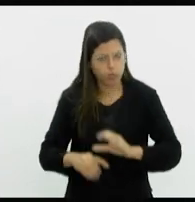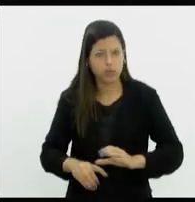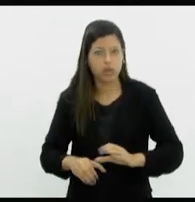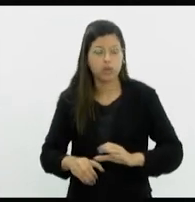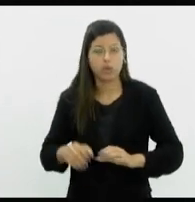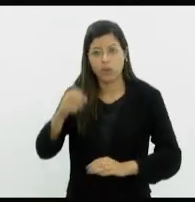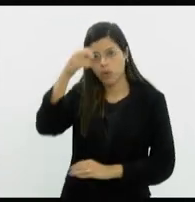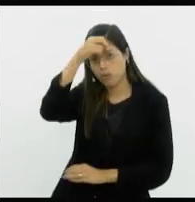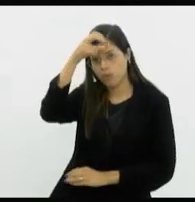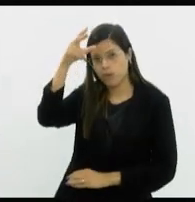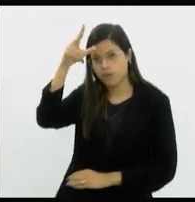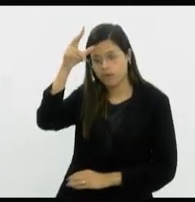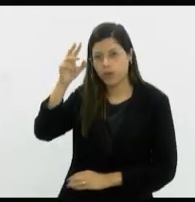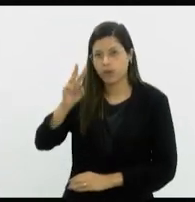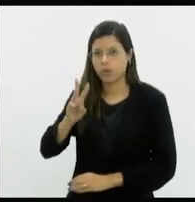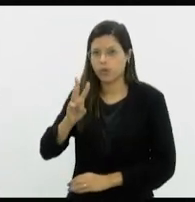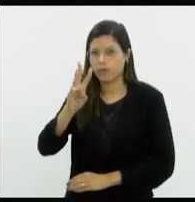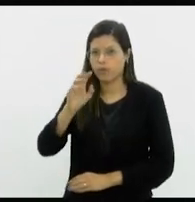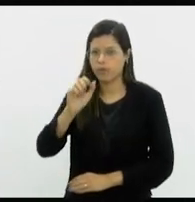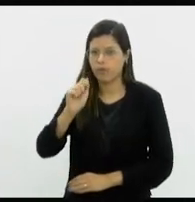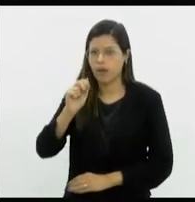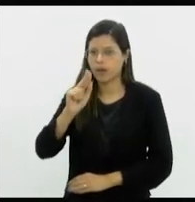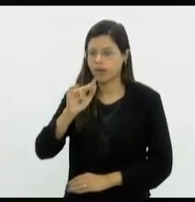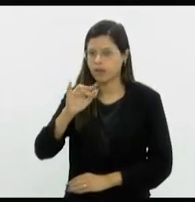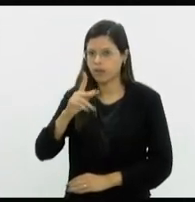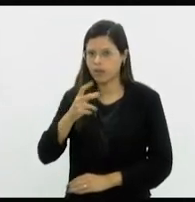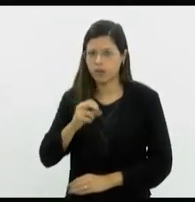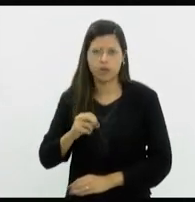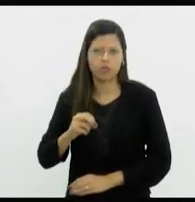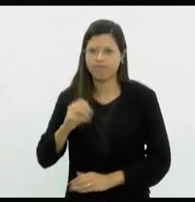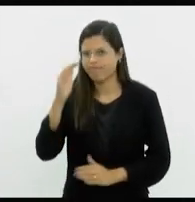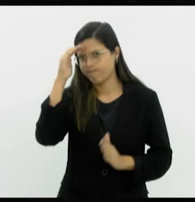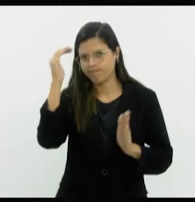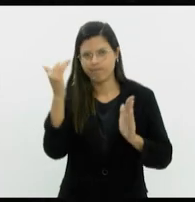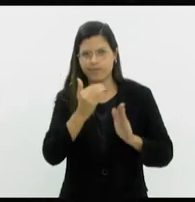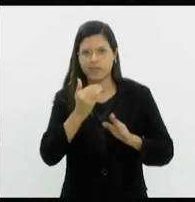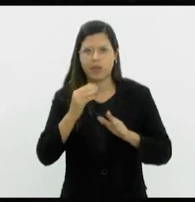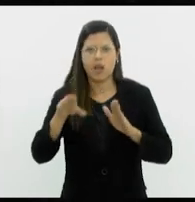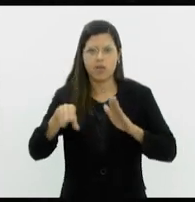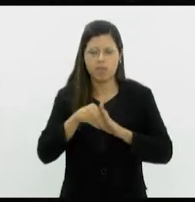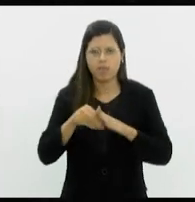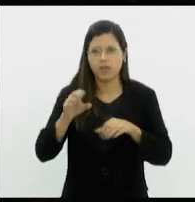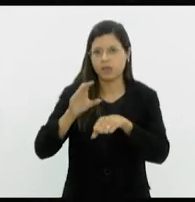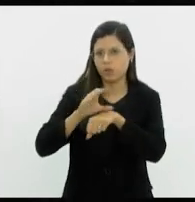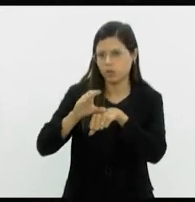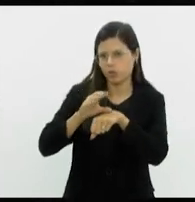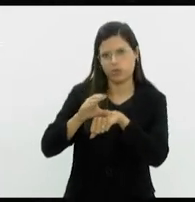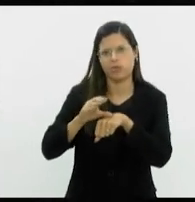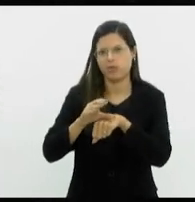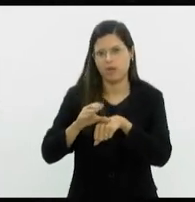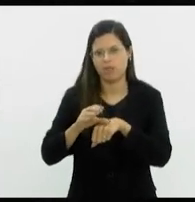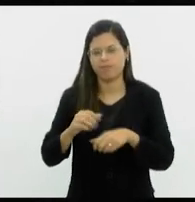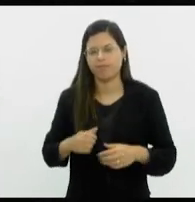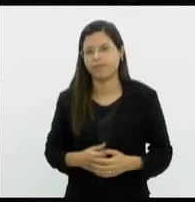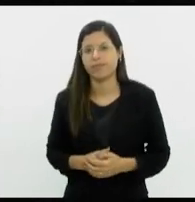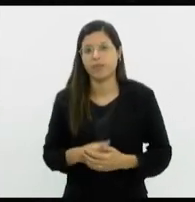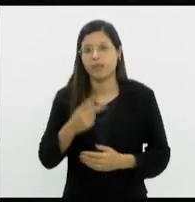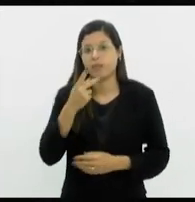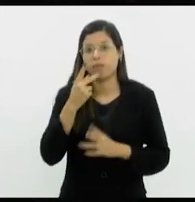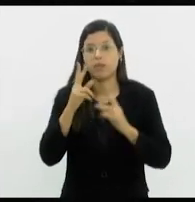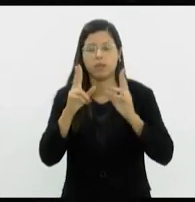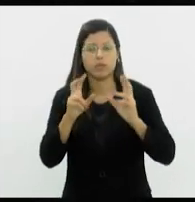Vaguinho também não cumpre a Emenda Constitucional 120 de 2022, que